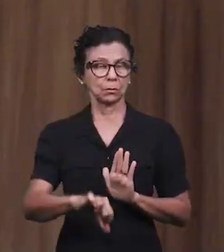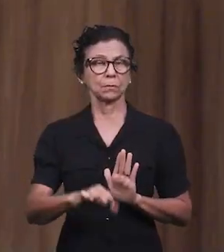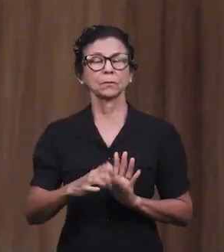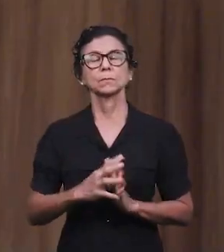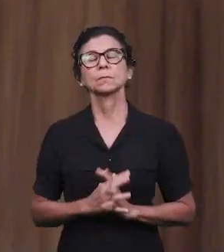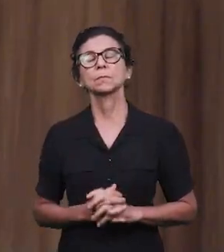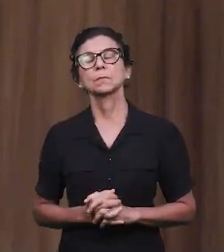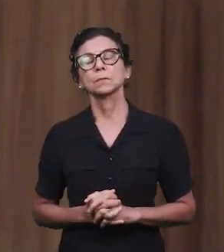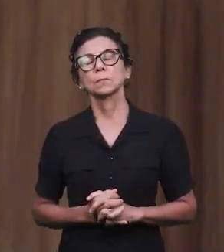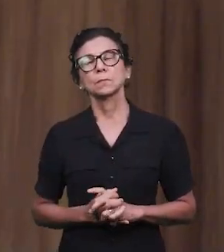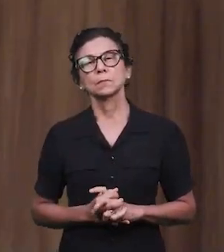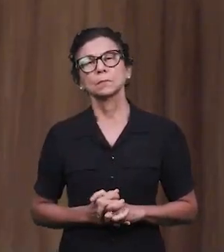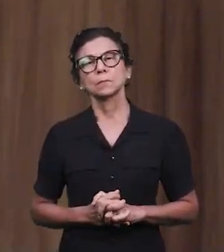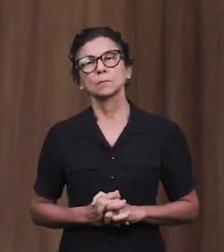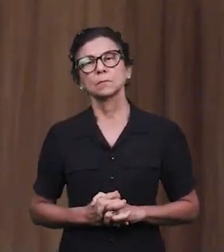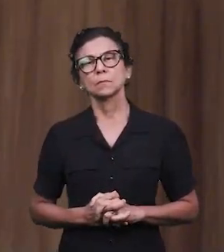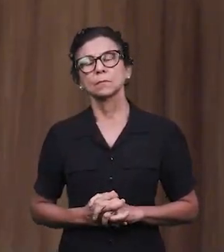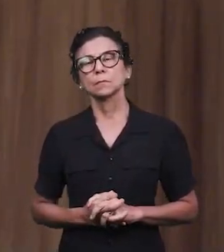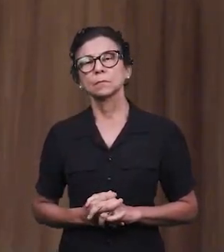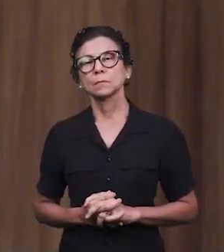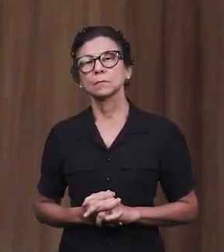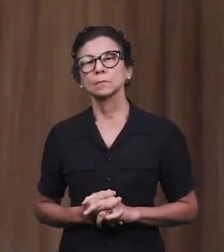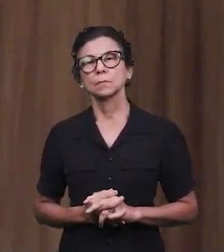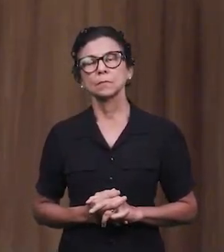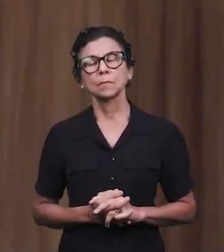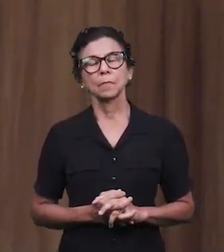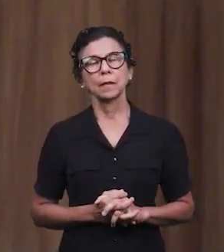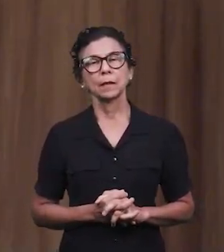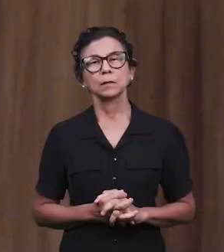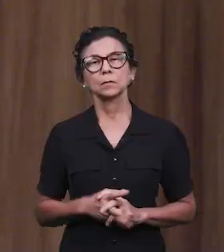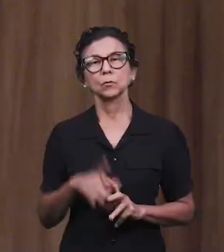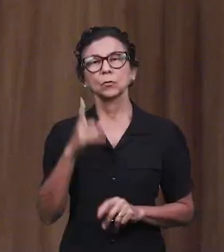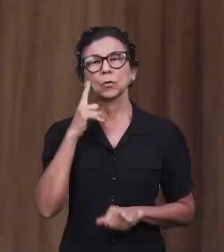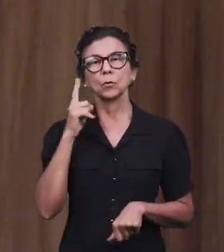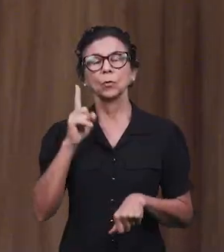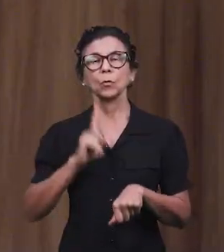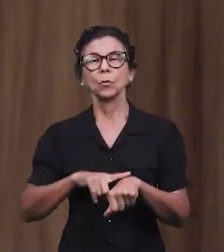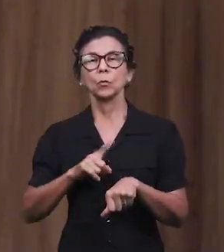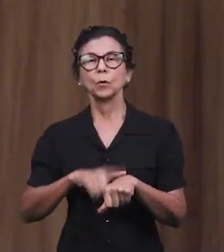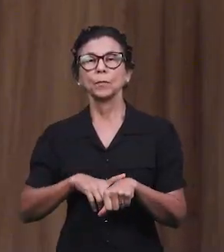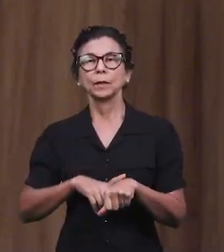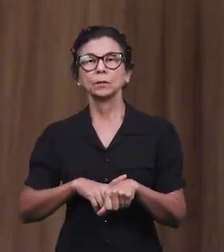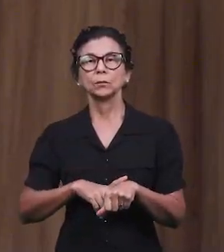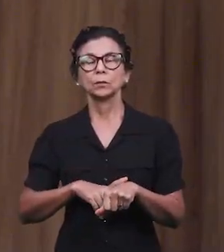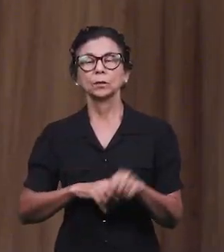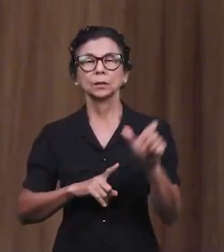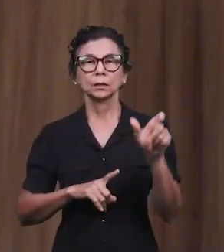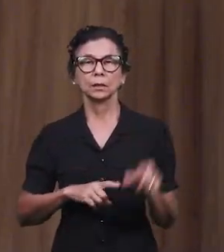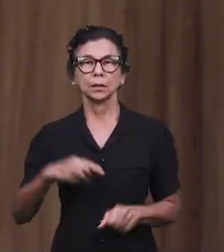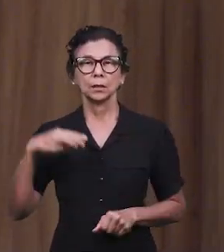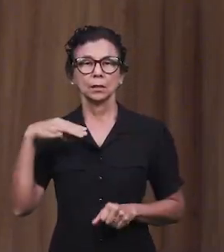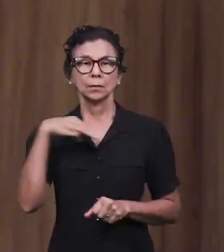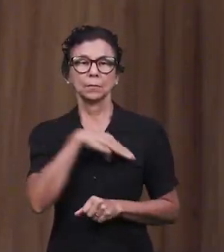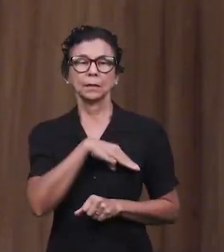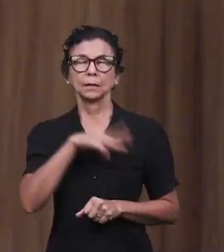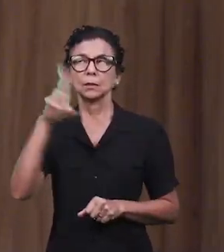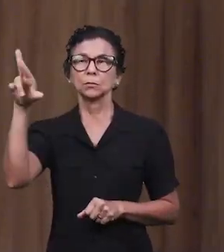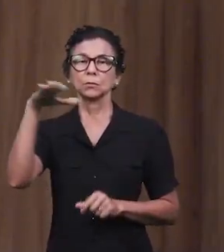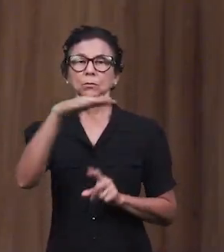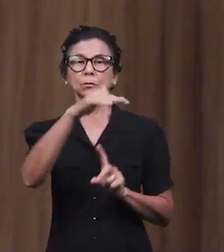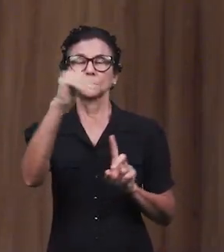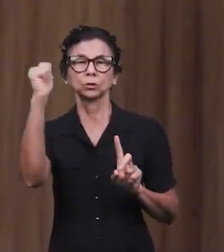nós vamos agora mostrar o chamado de Mateus, a importância do chamado de Mateus